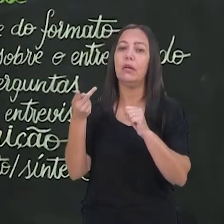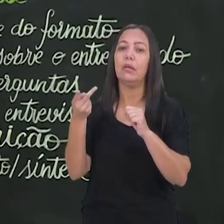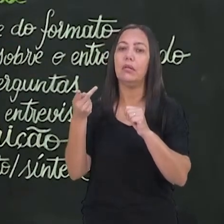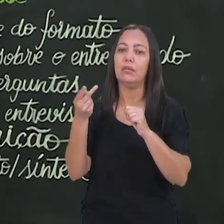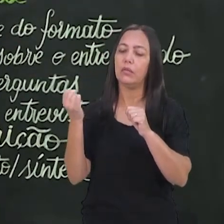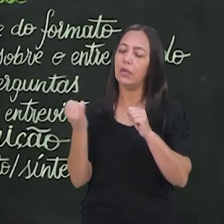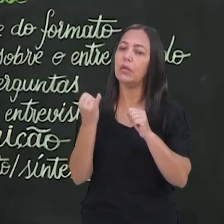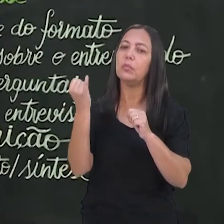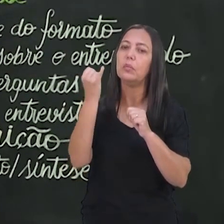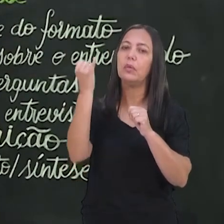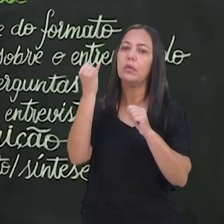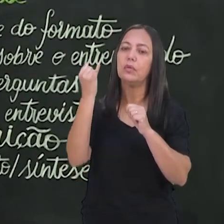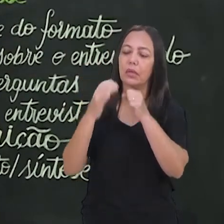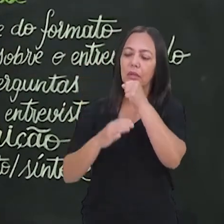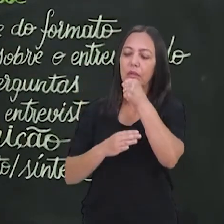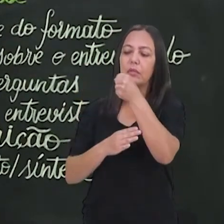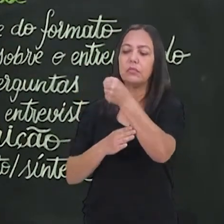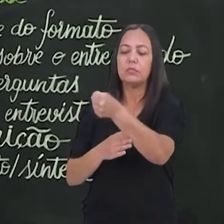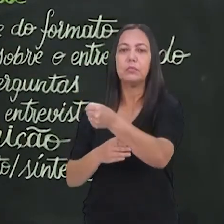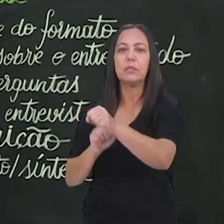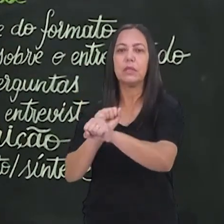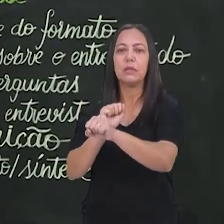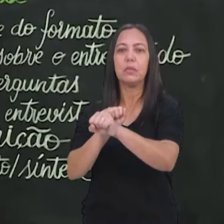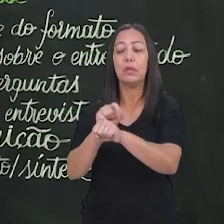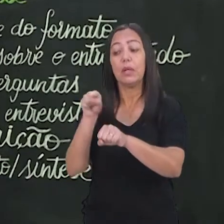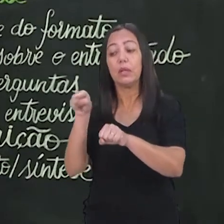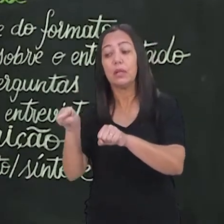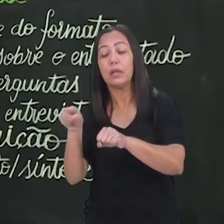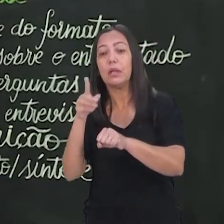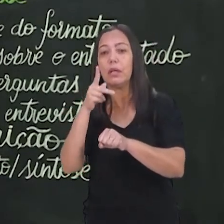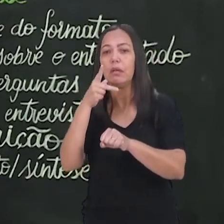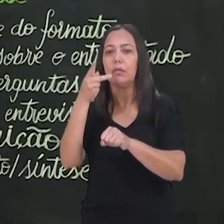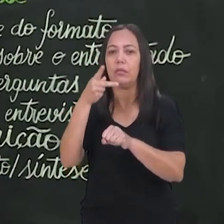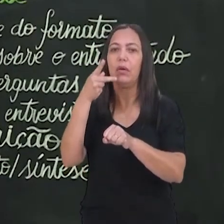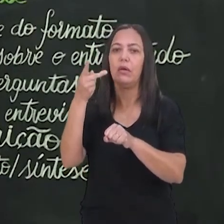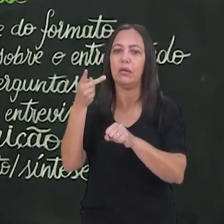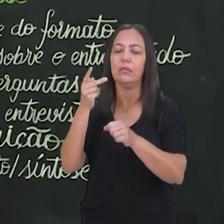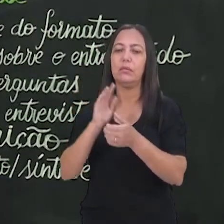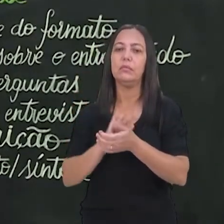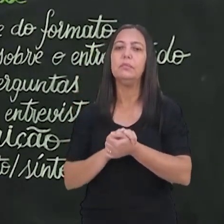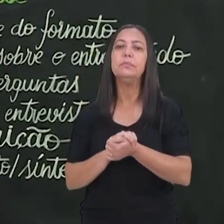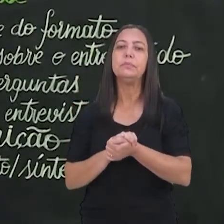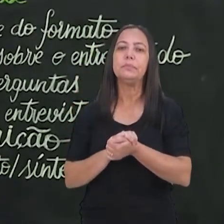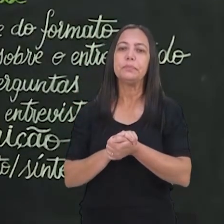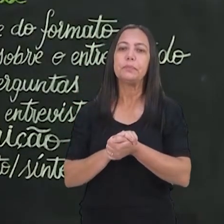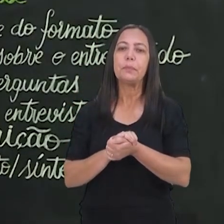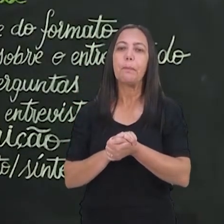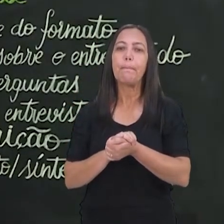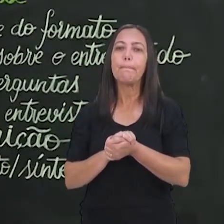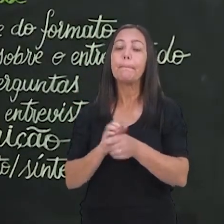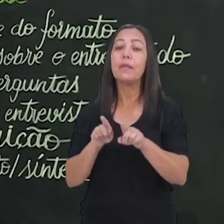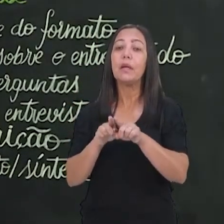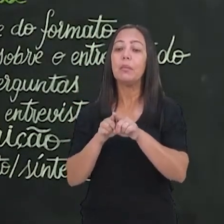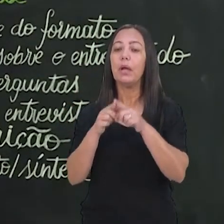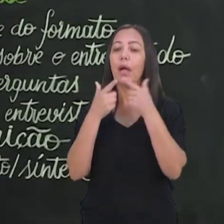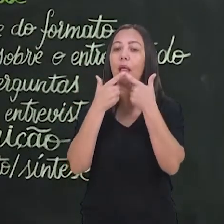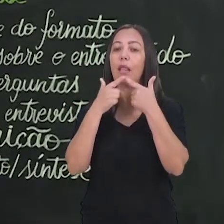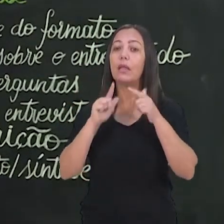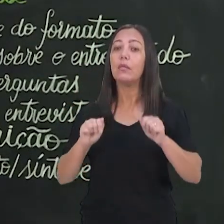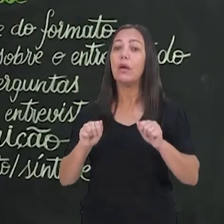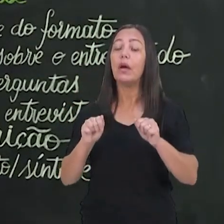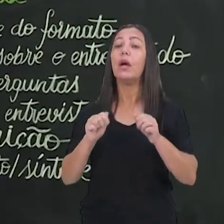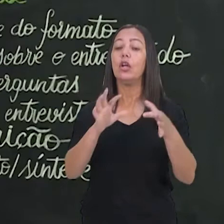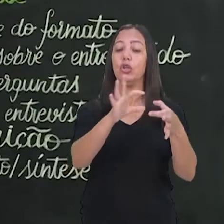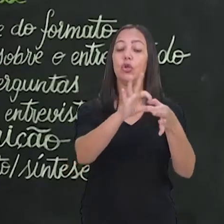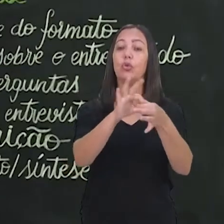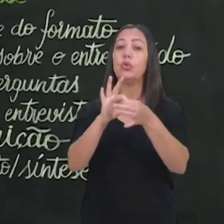seu entrevistado as principais informações e as informações mais necessárias. A linguagem e o